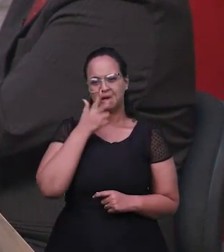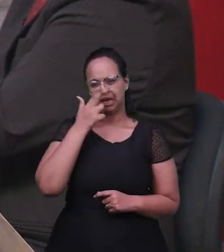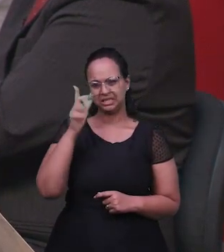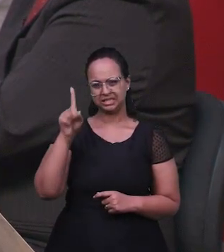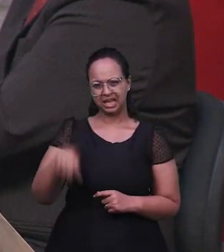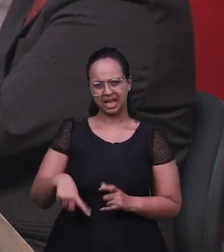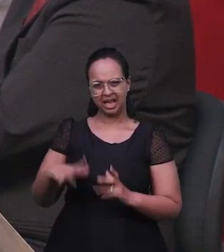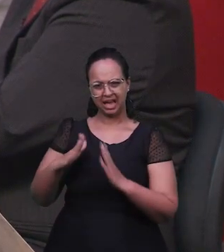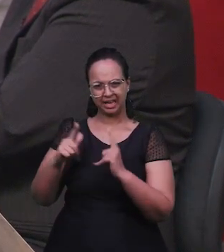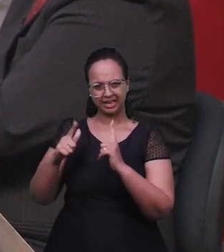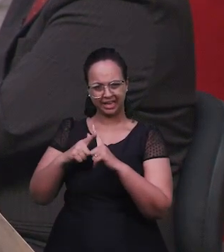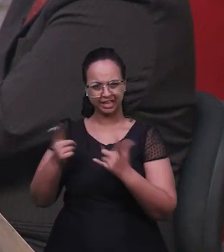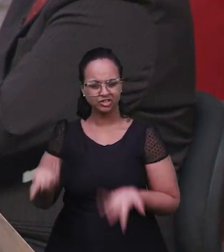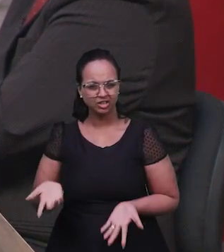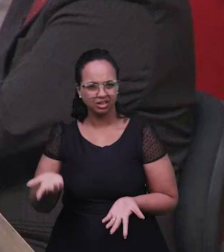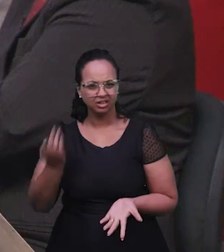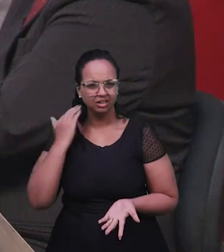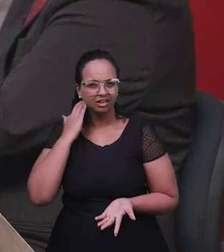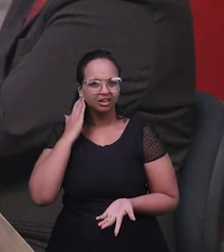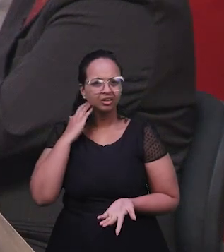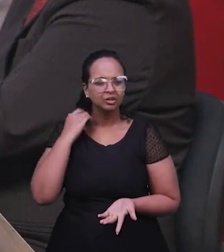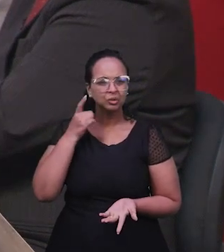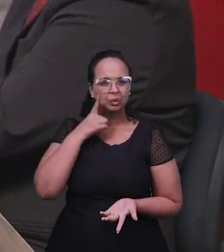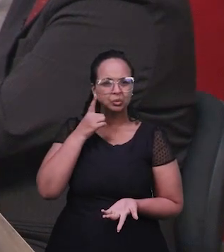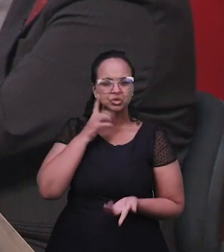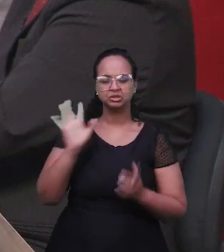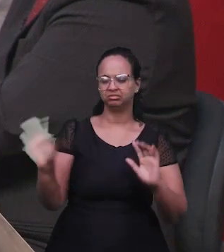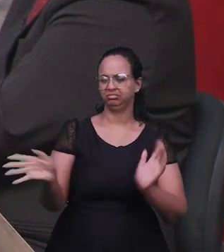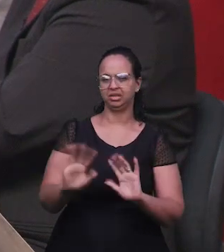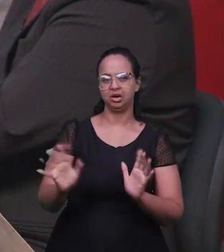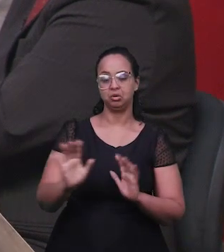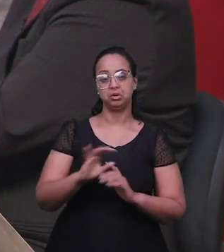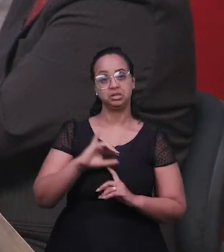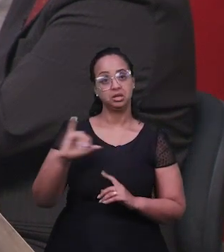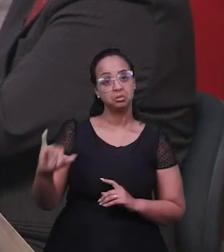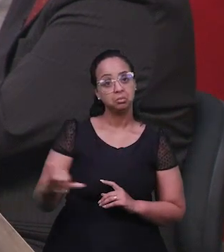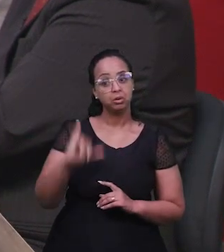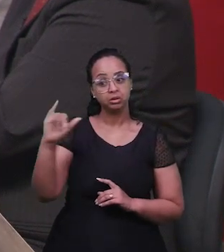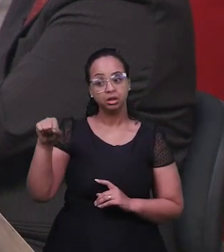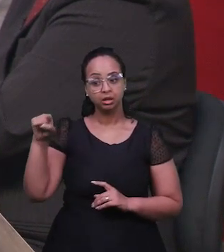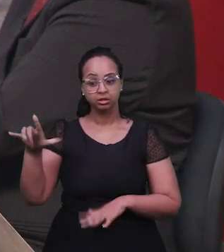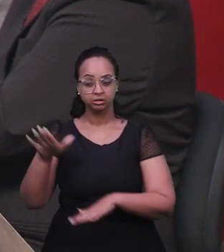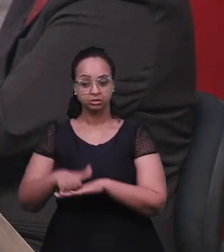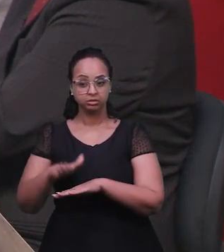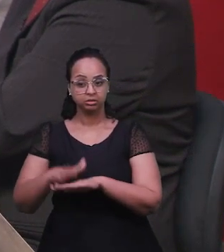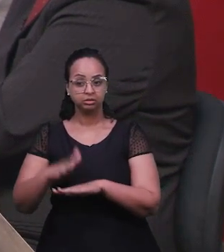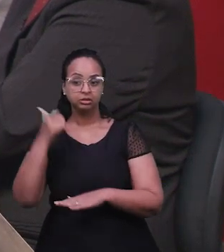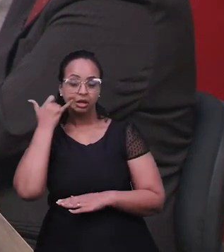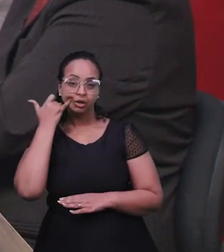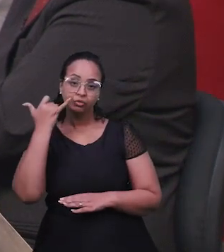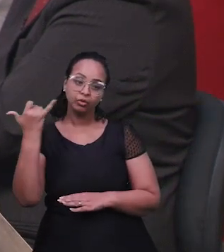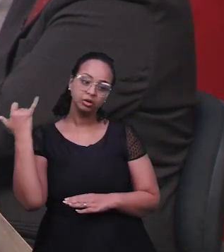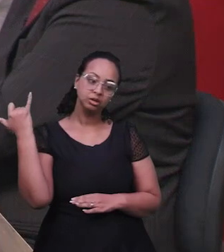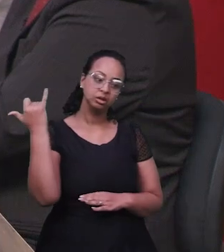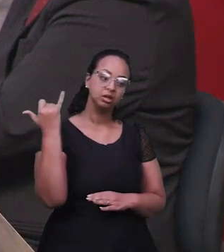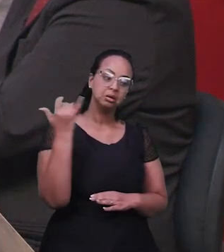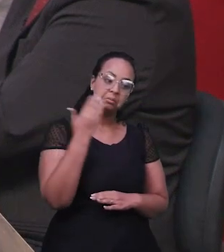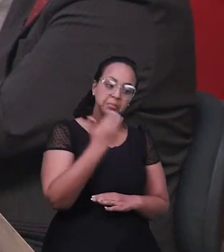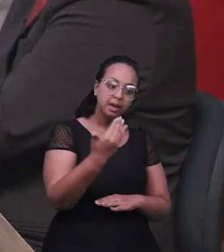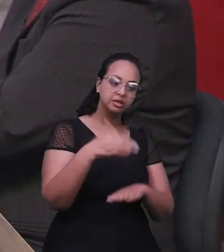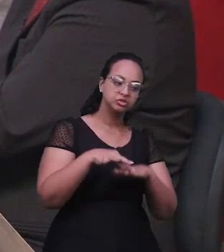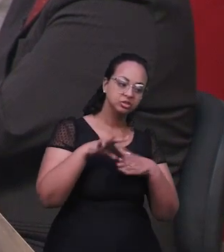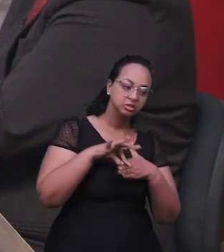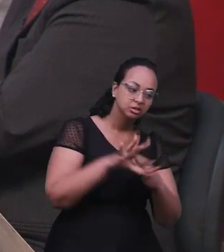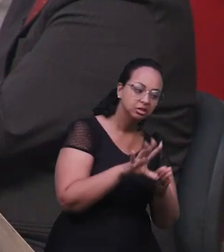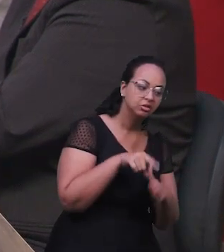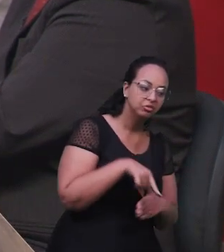a igreja, né, de muitos, mas a importância do 0800 nesta parte como